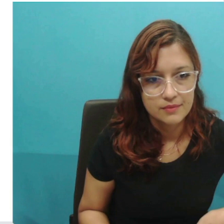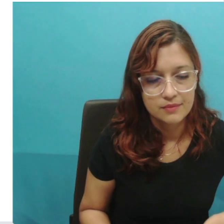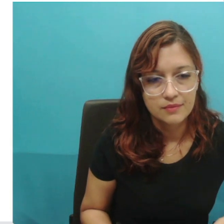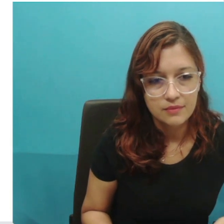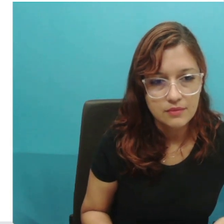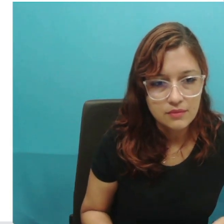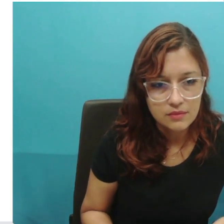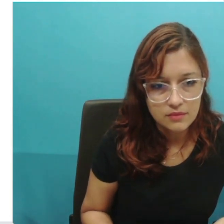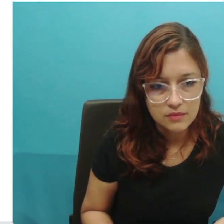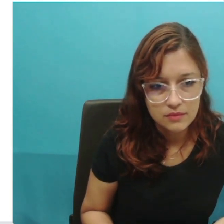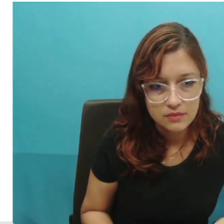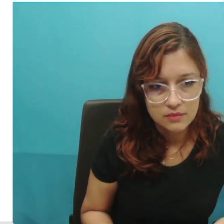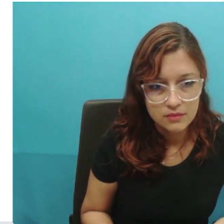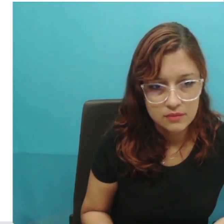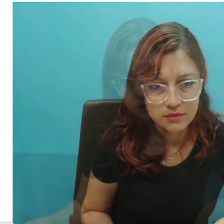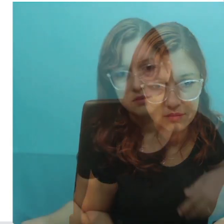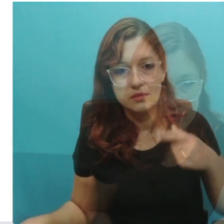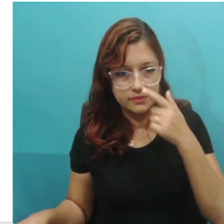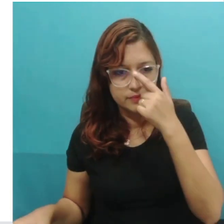O ideal seria: